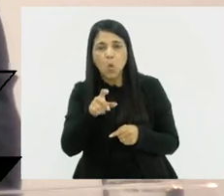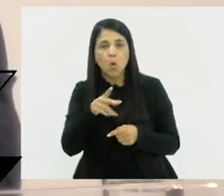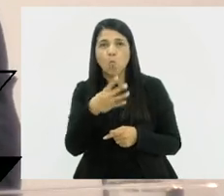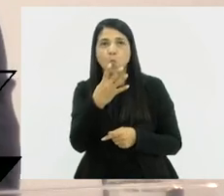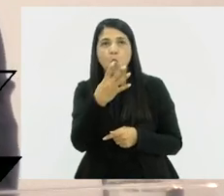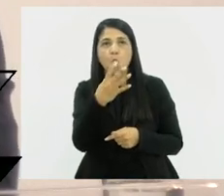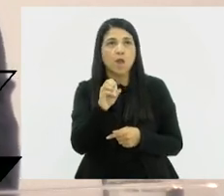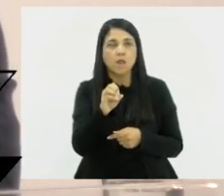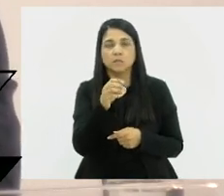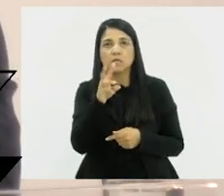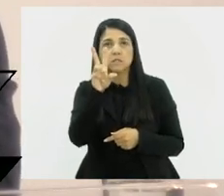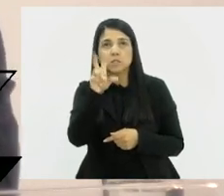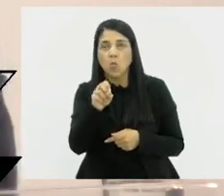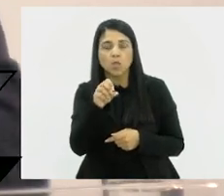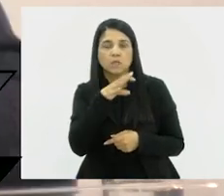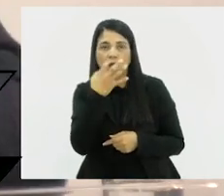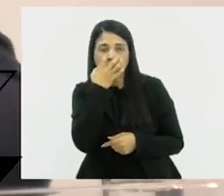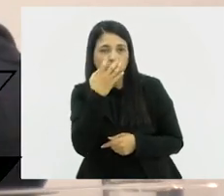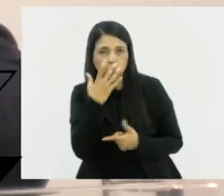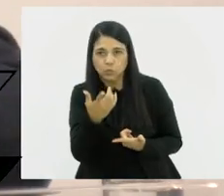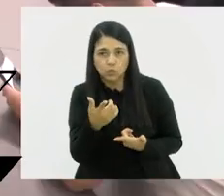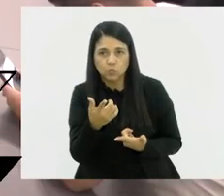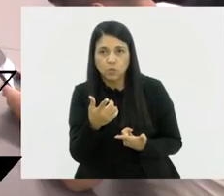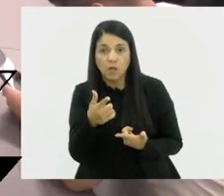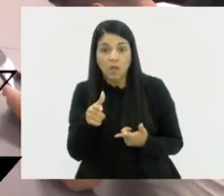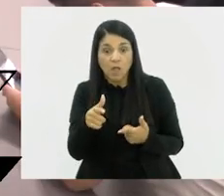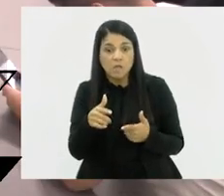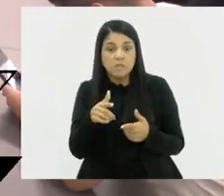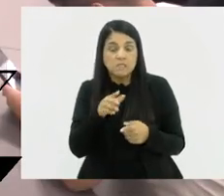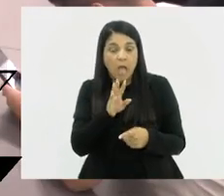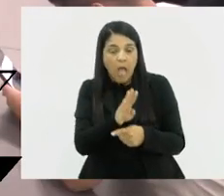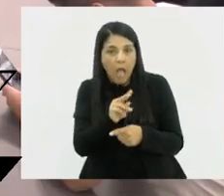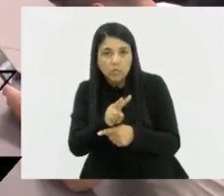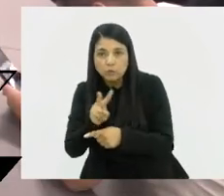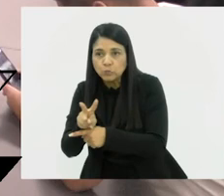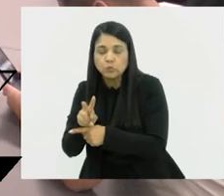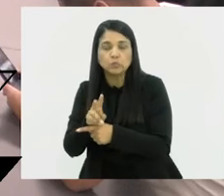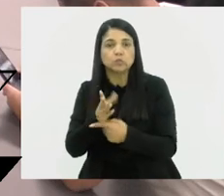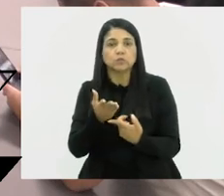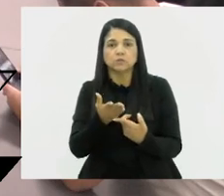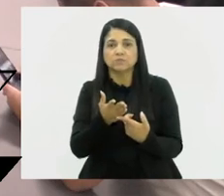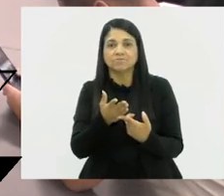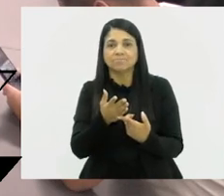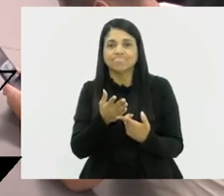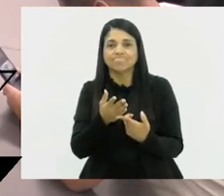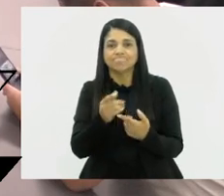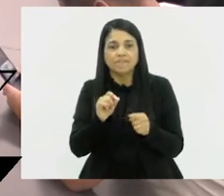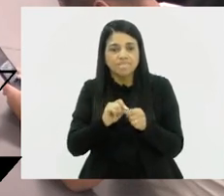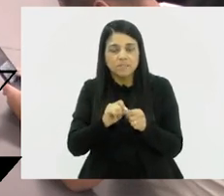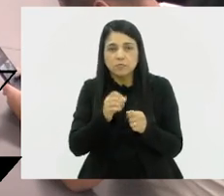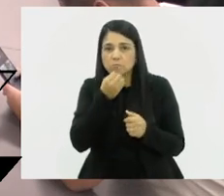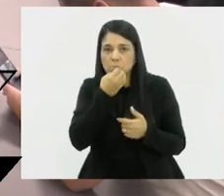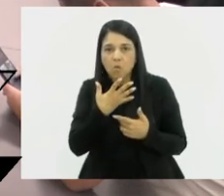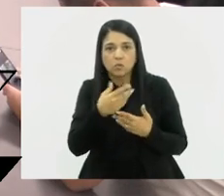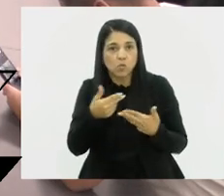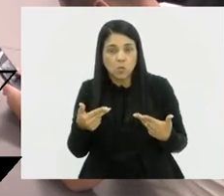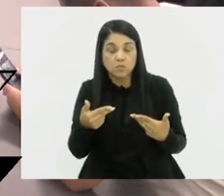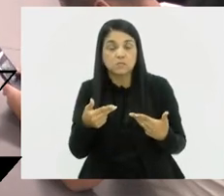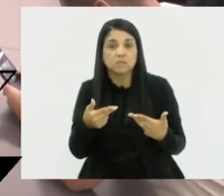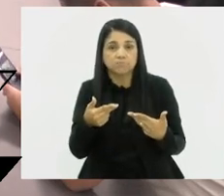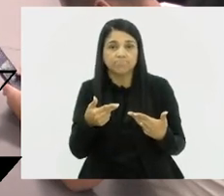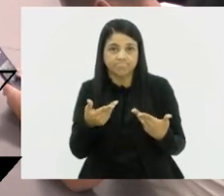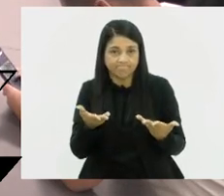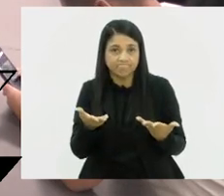40 cachorros, que muitas vezes, coitados, eles fazem aquilo achando que estão fazendo um bem e que momentaneamente estão